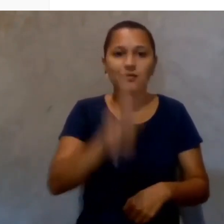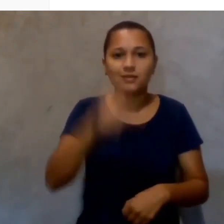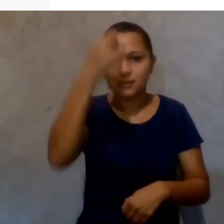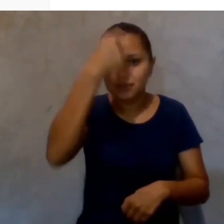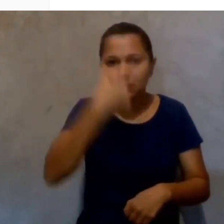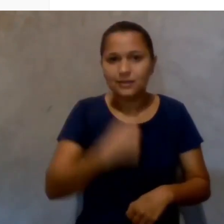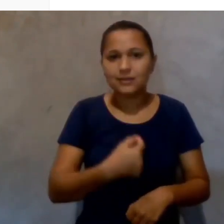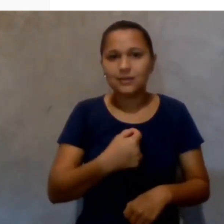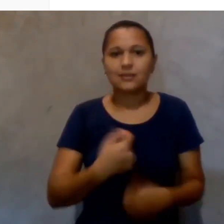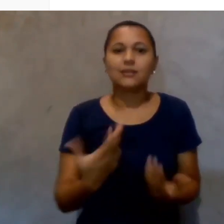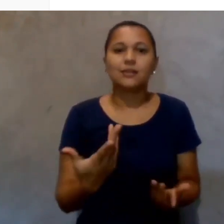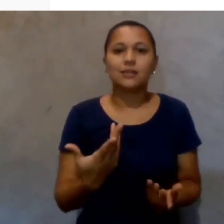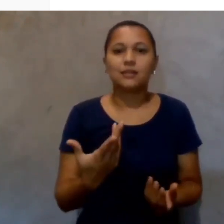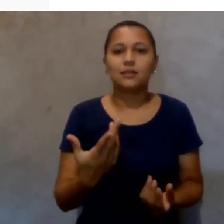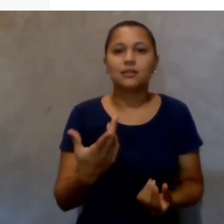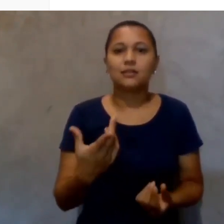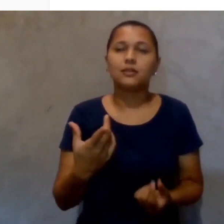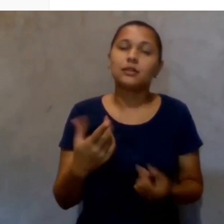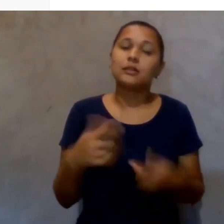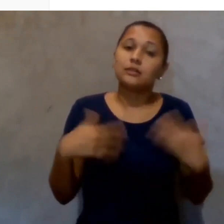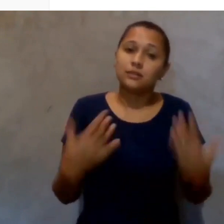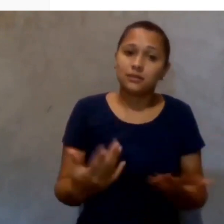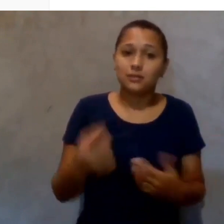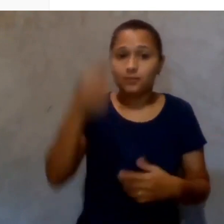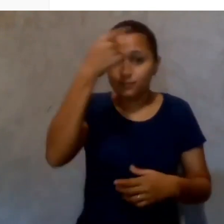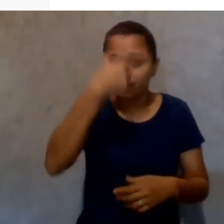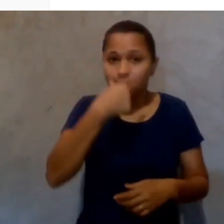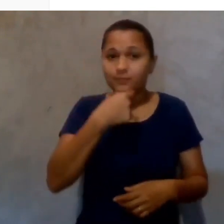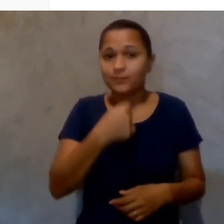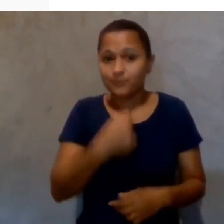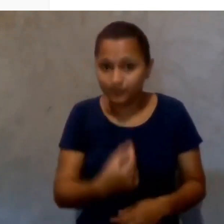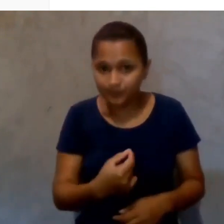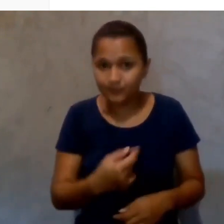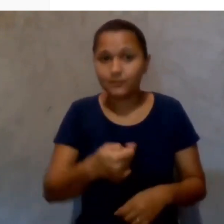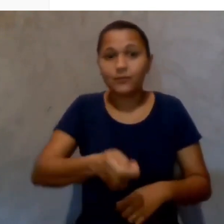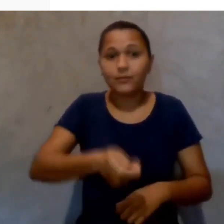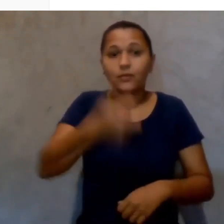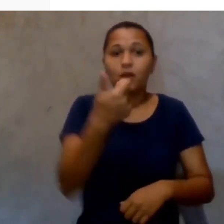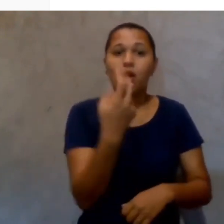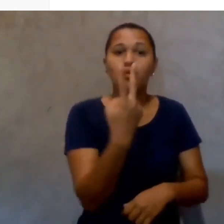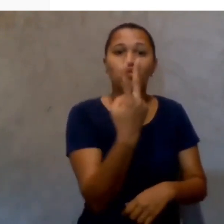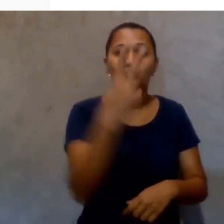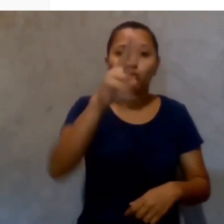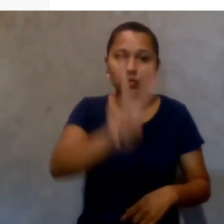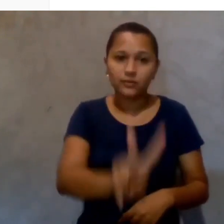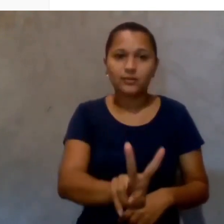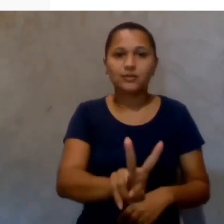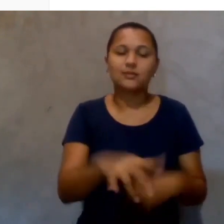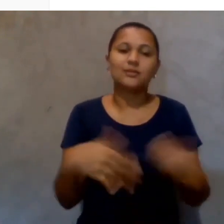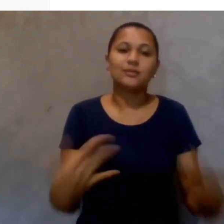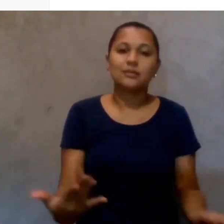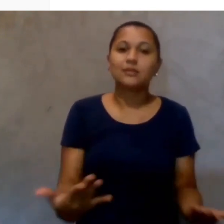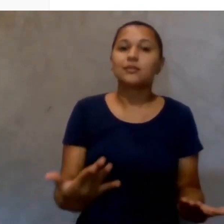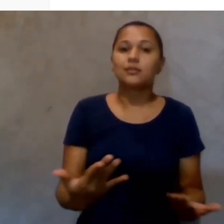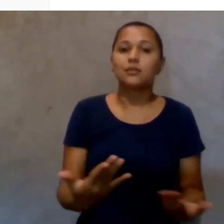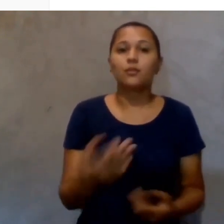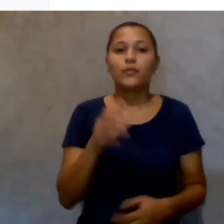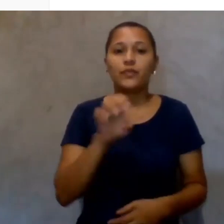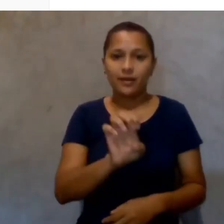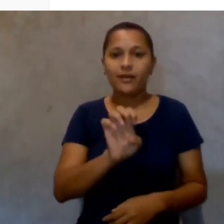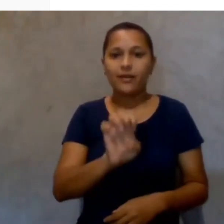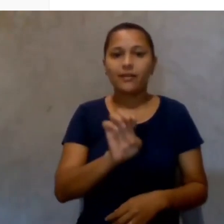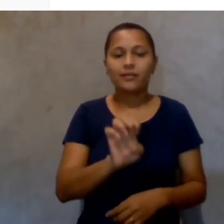daí eu posso encontrar a minha probabilidade, ou seja, a probabilidade de sair cara 2 vezes e responder